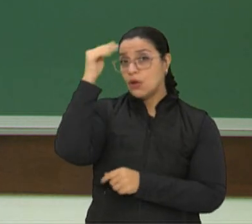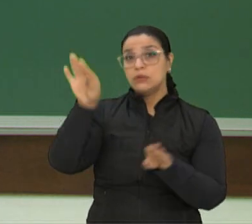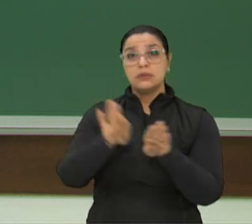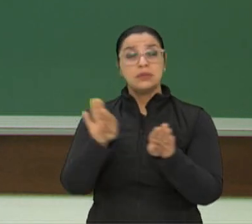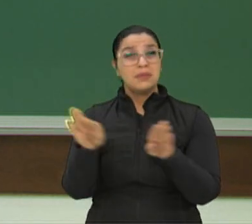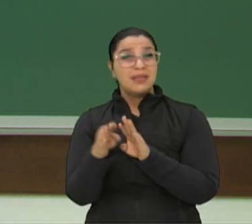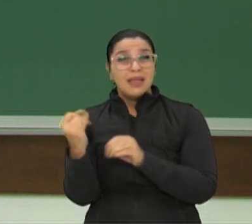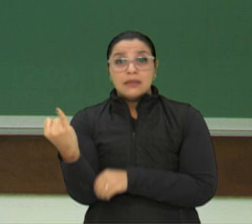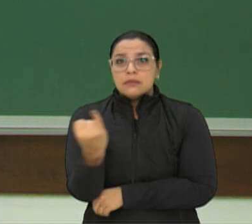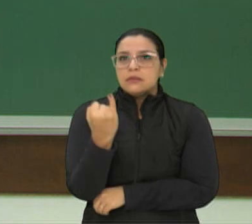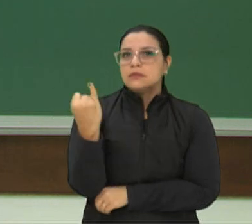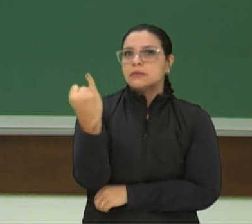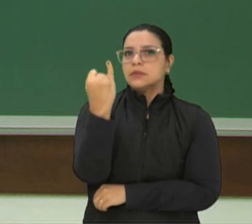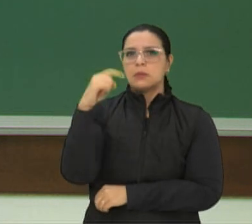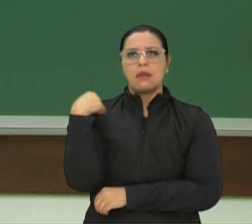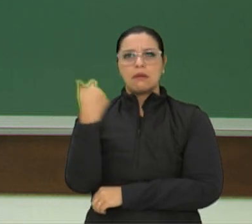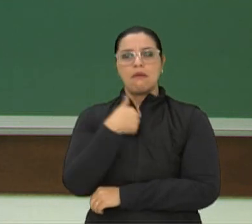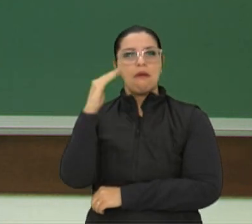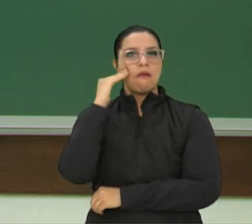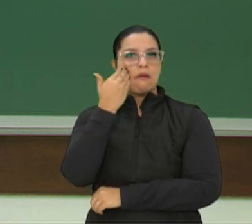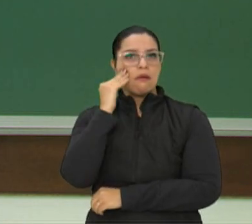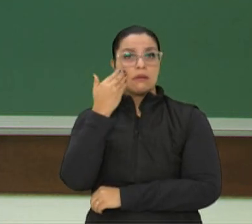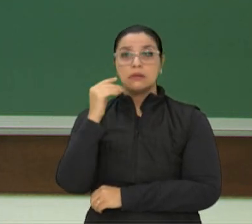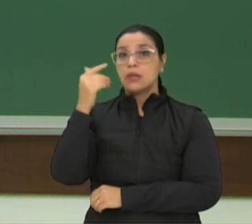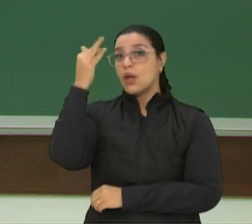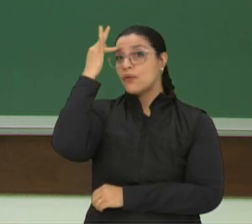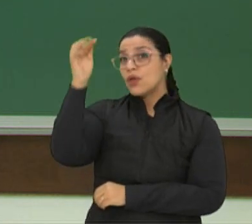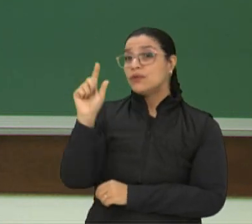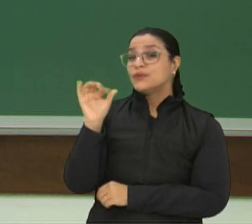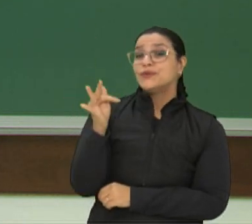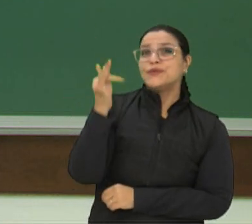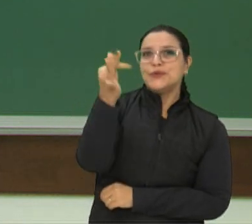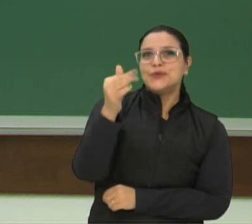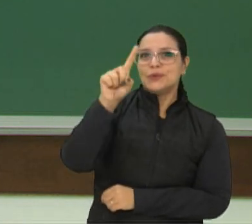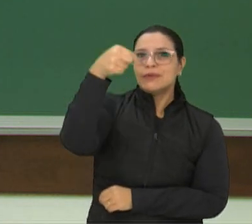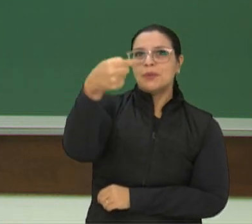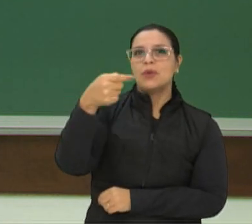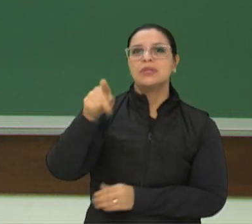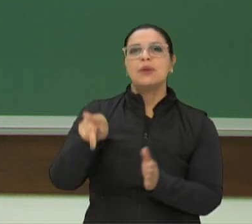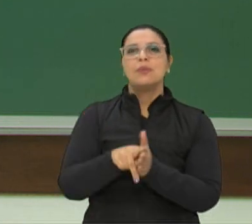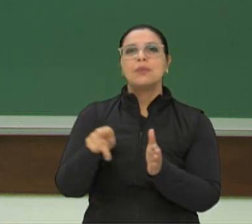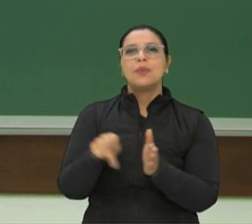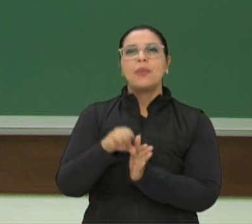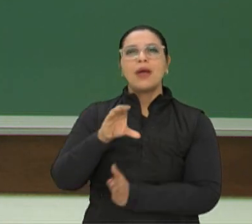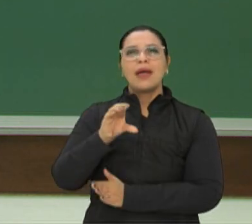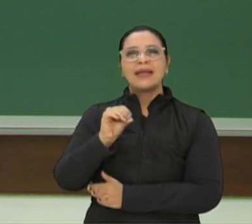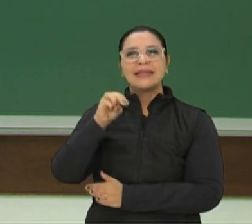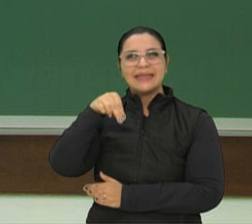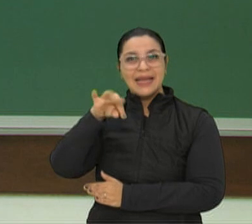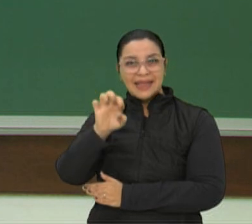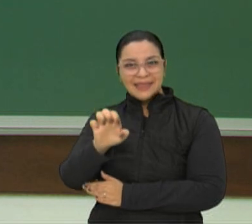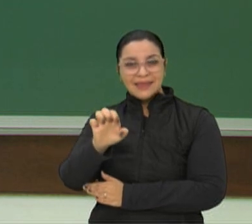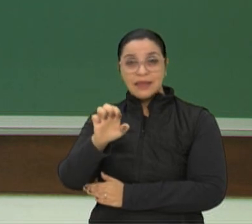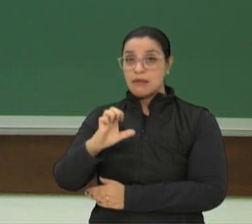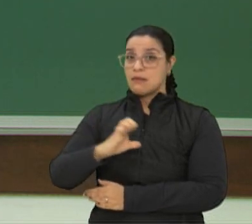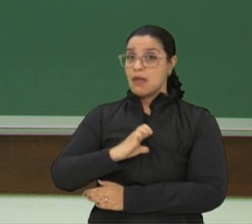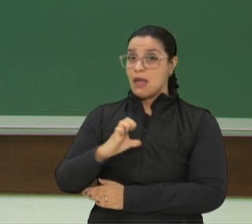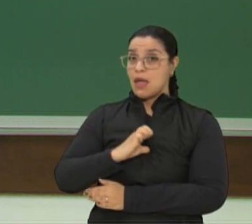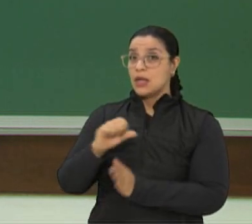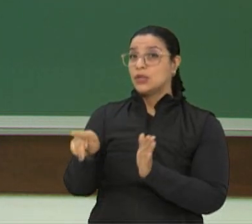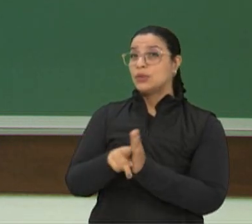né, fundamental para a gente entender um filósofo que vai vir depois dele, que vai ser o Kant, tá? E a